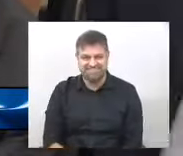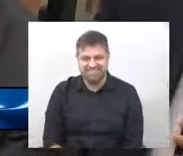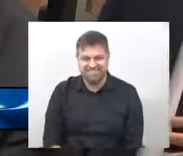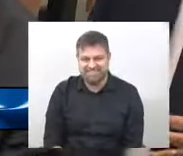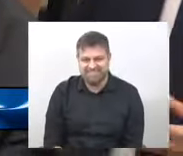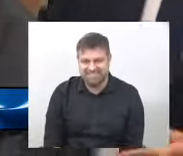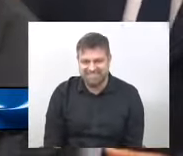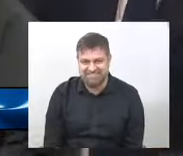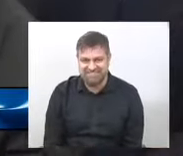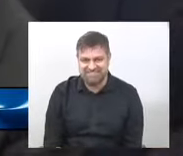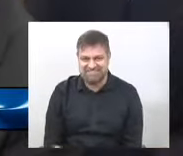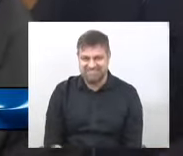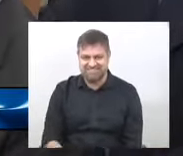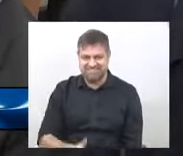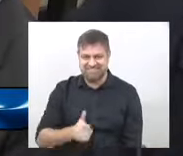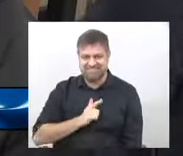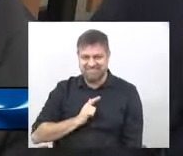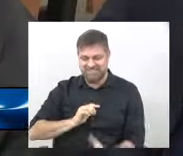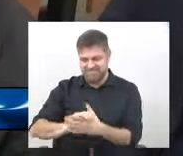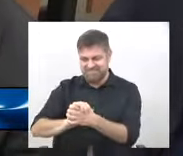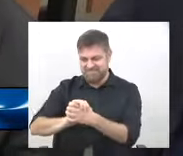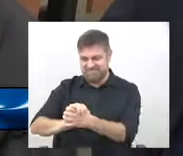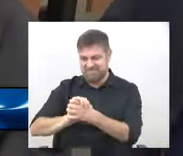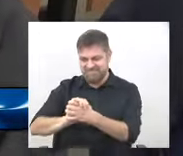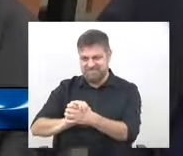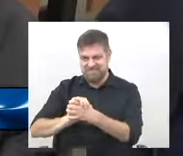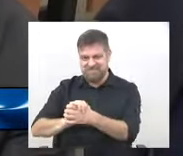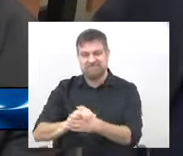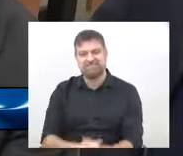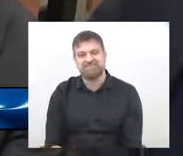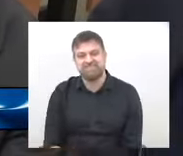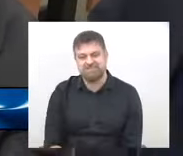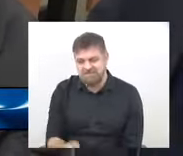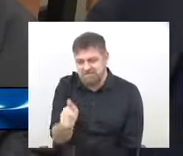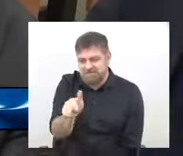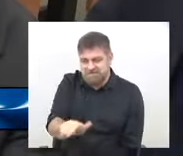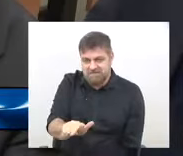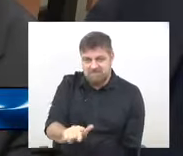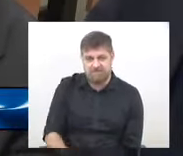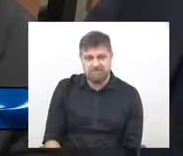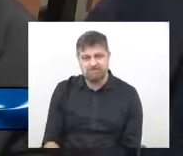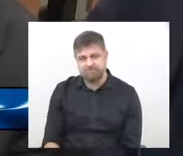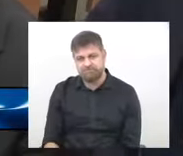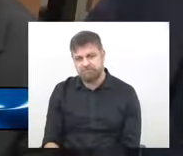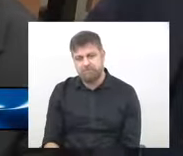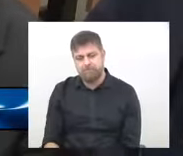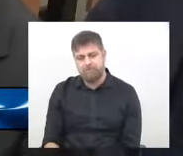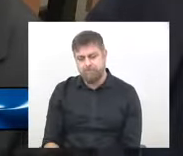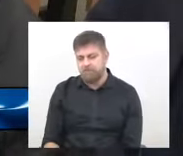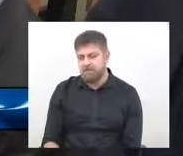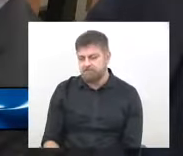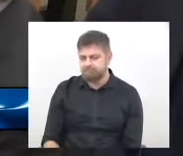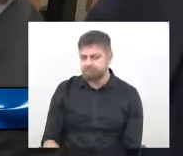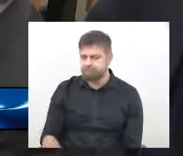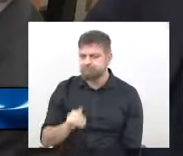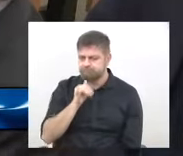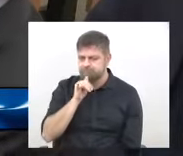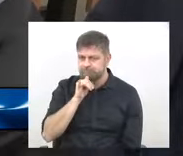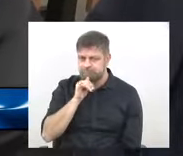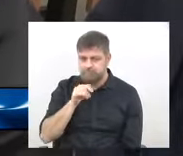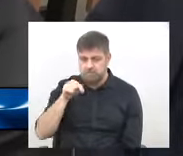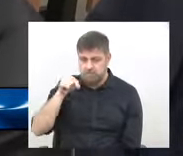vez, reiterar meu cumprimento, porque o senhor, mais uma vez, dá o grande exemplo a todos nós de encontrar